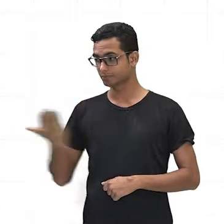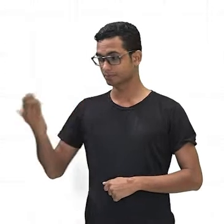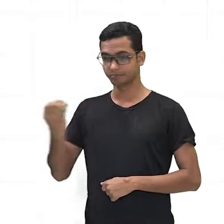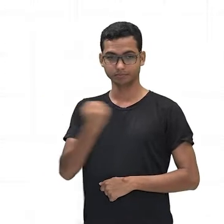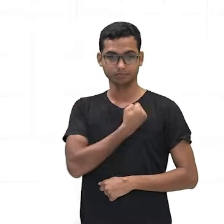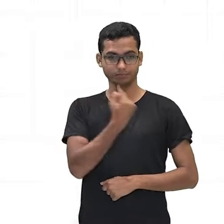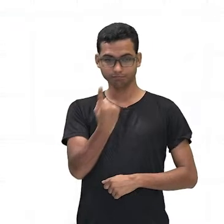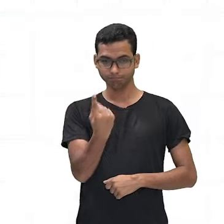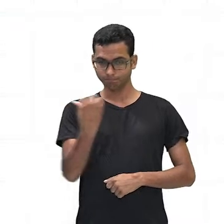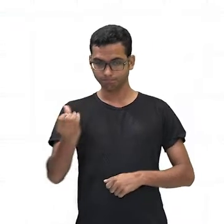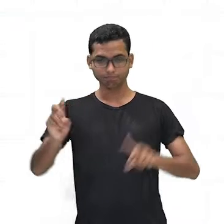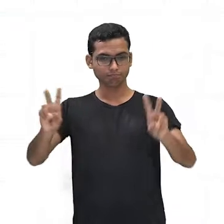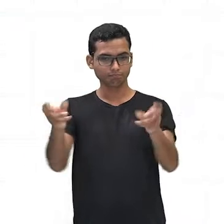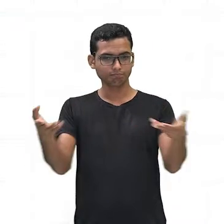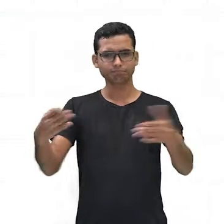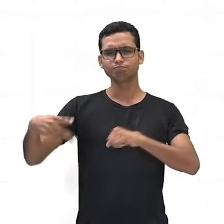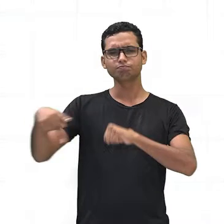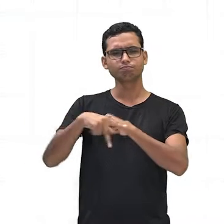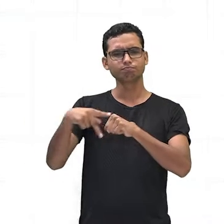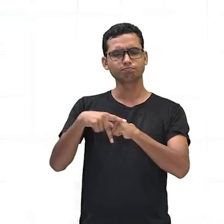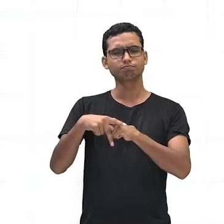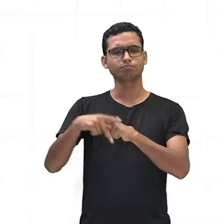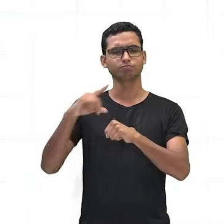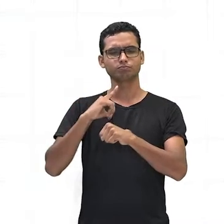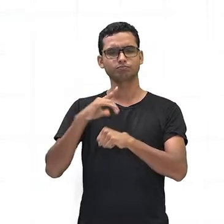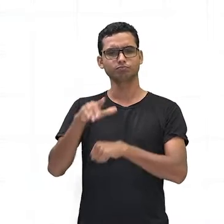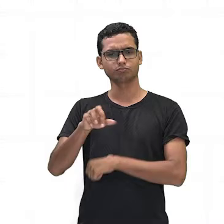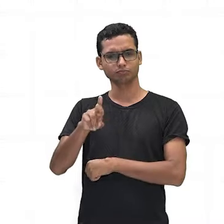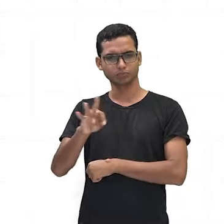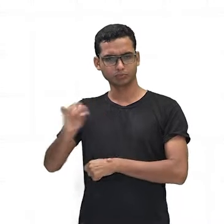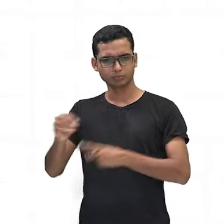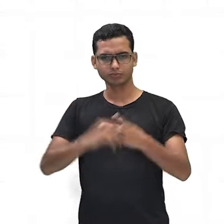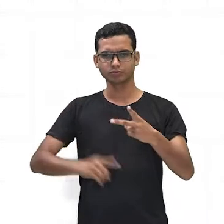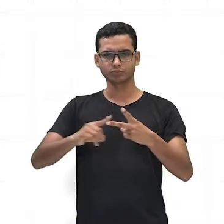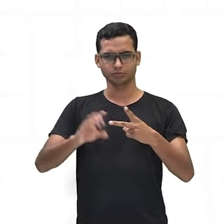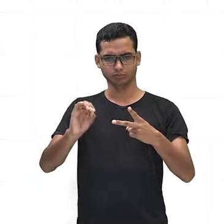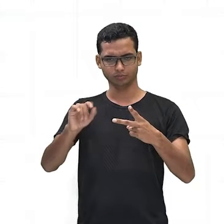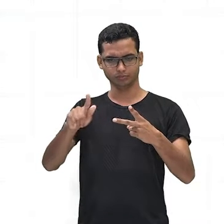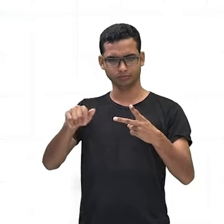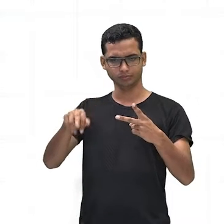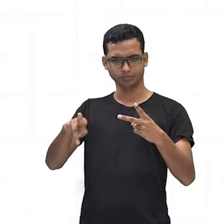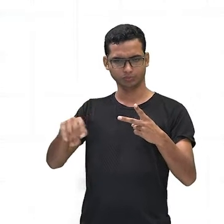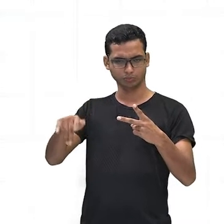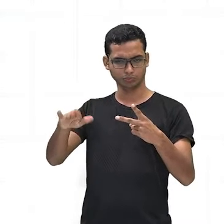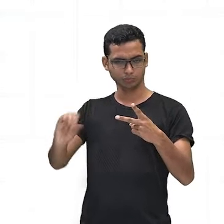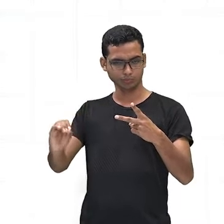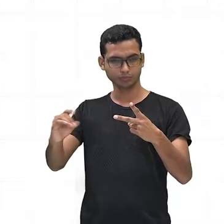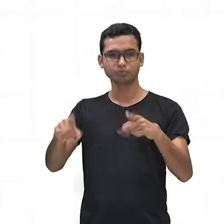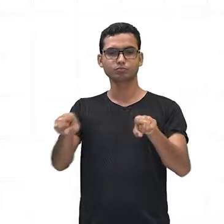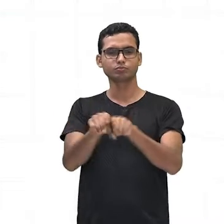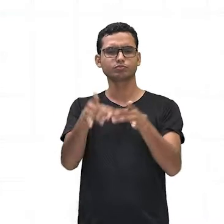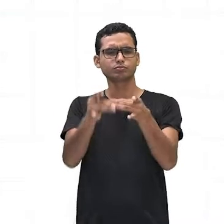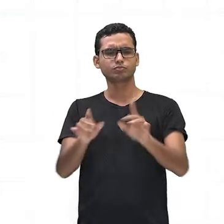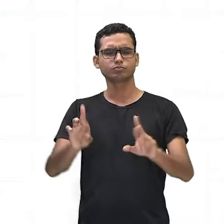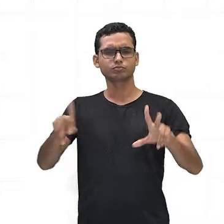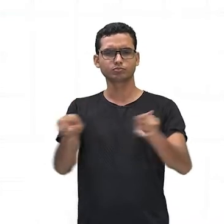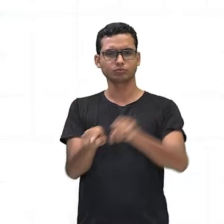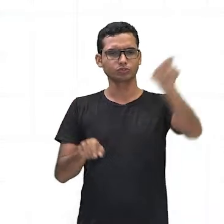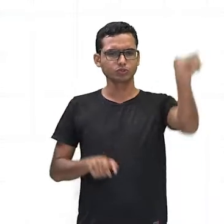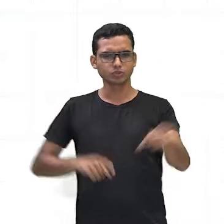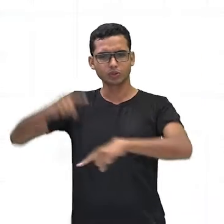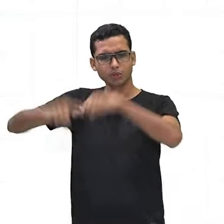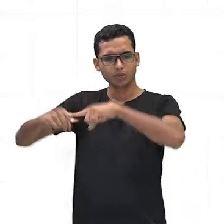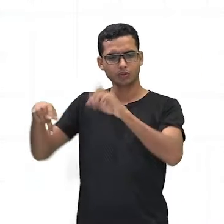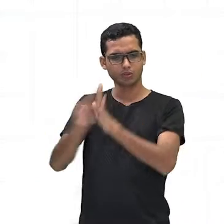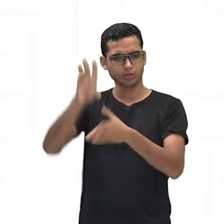16, o objeto de conhecimento é pronomes do caso reto e oblíquo. O detalhamento é a diferença entre sujeito e objeto em